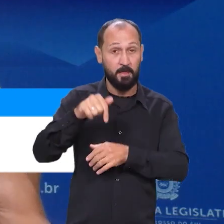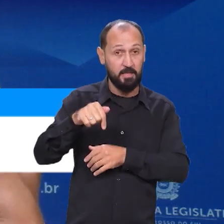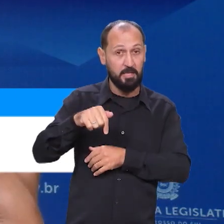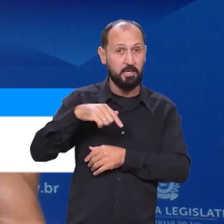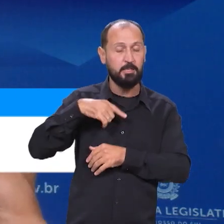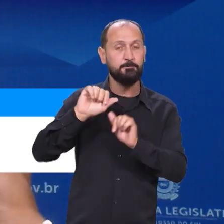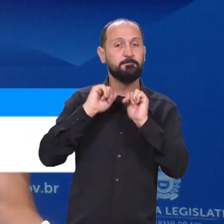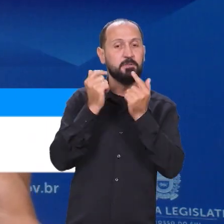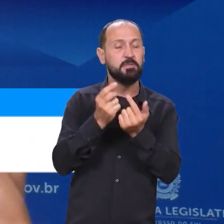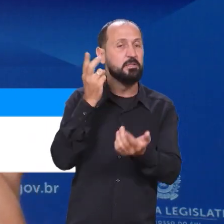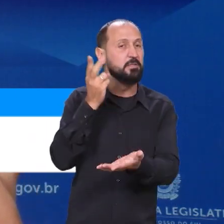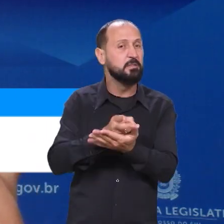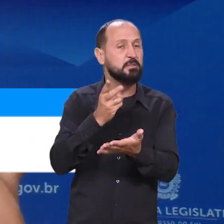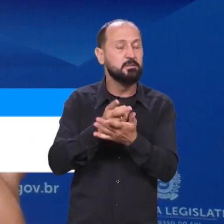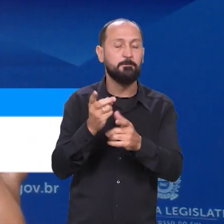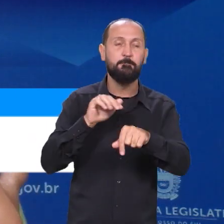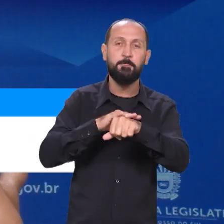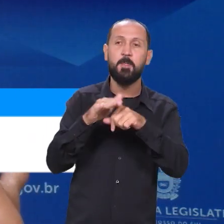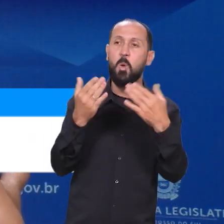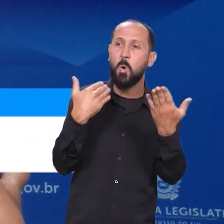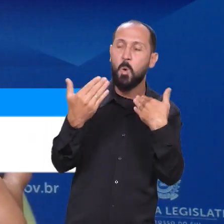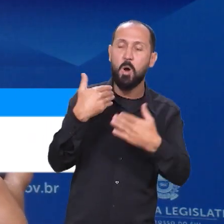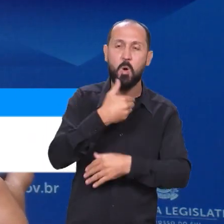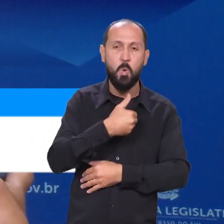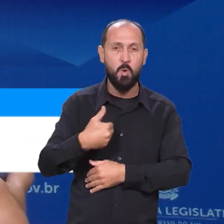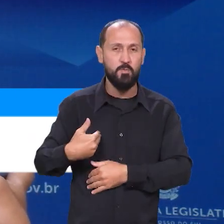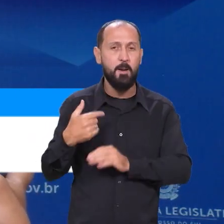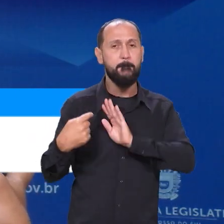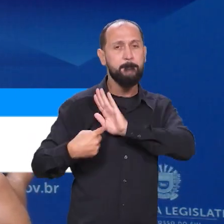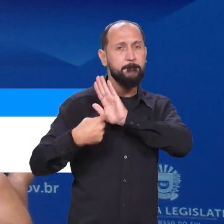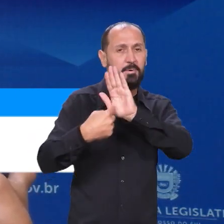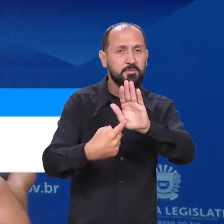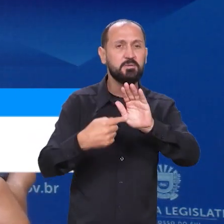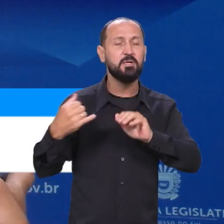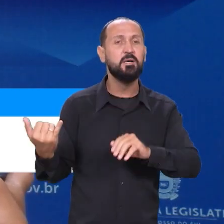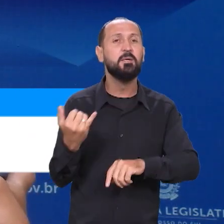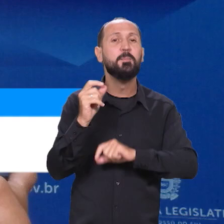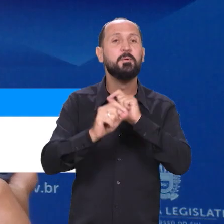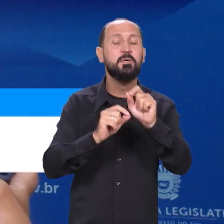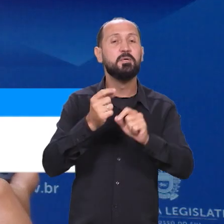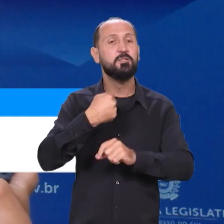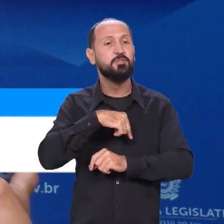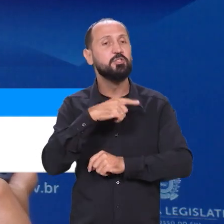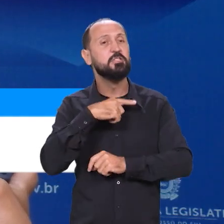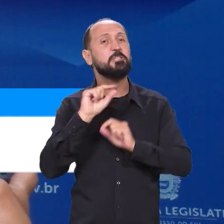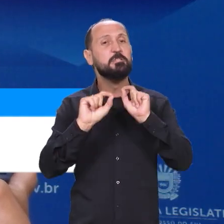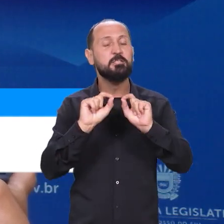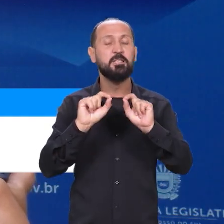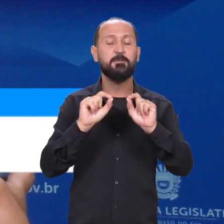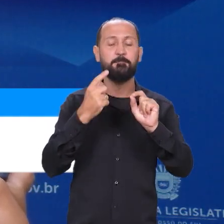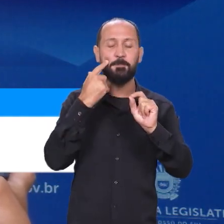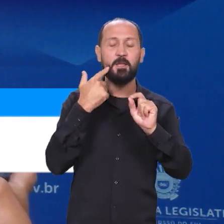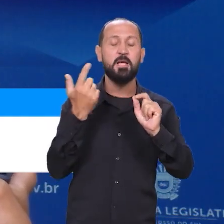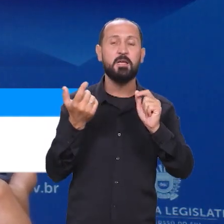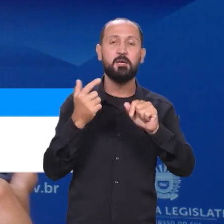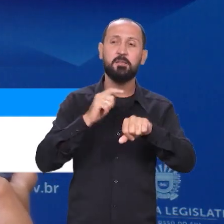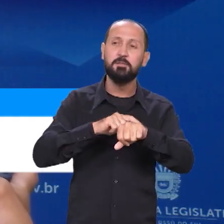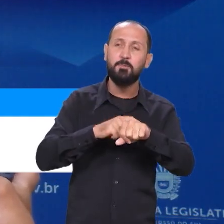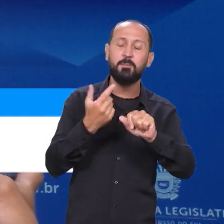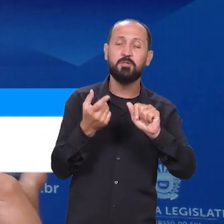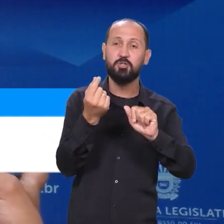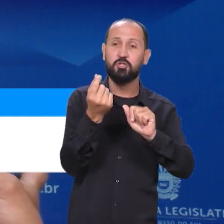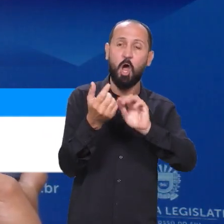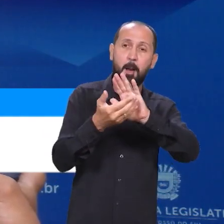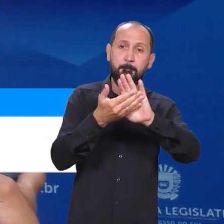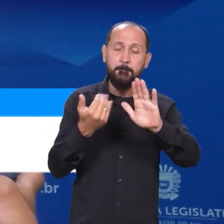aqui da Assembleia, sempre em diálogo com o governo, né, e mostrando a importância de nós trazermos essas